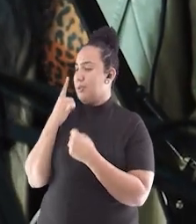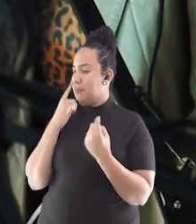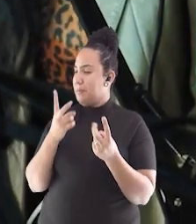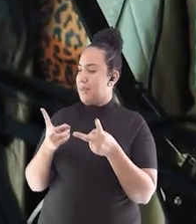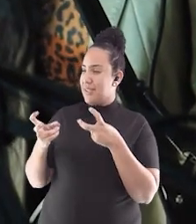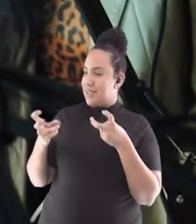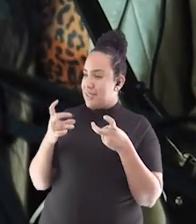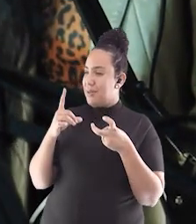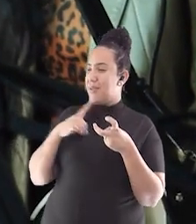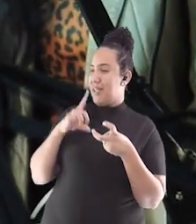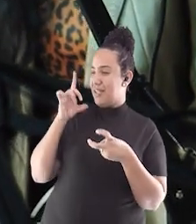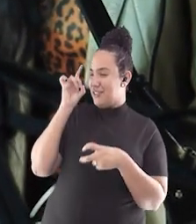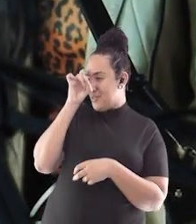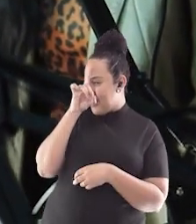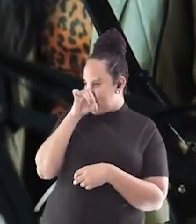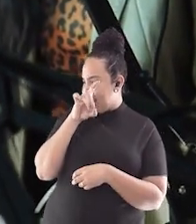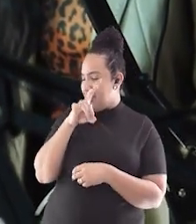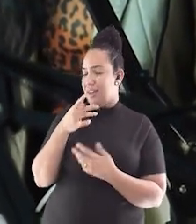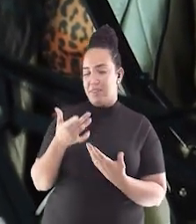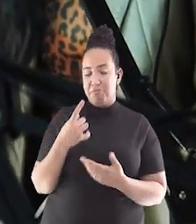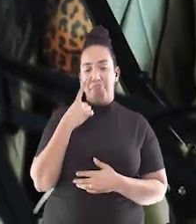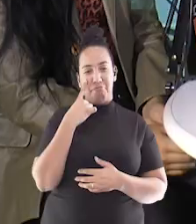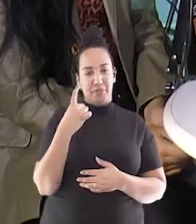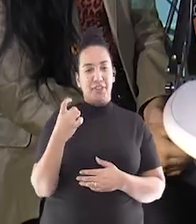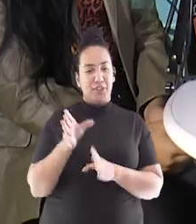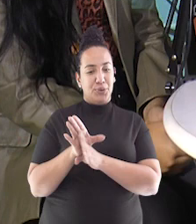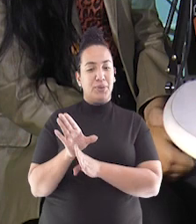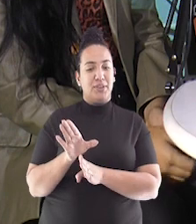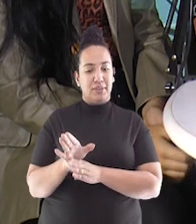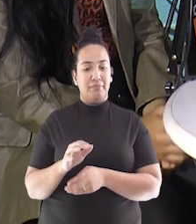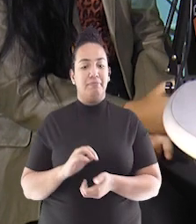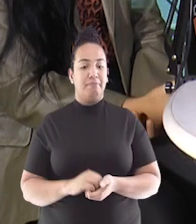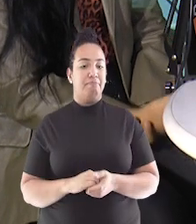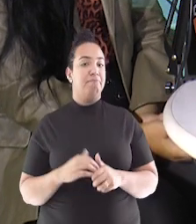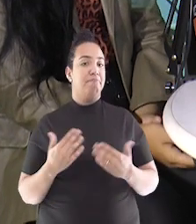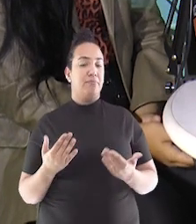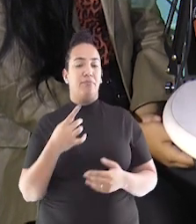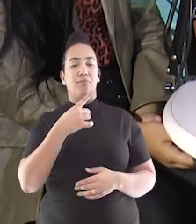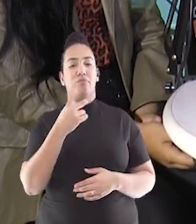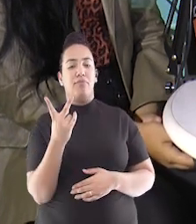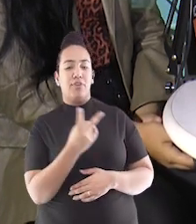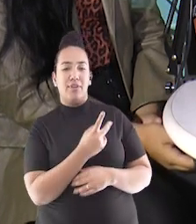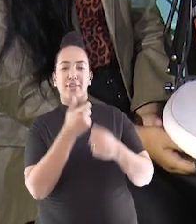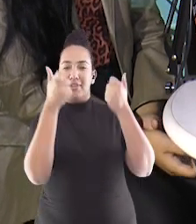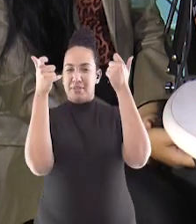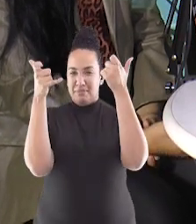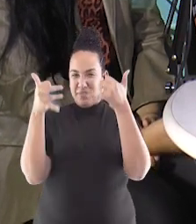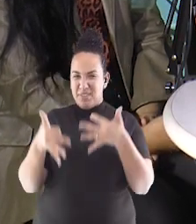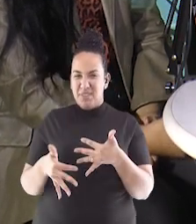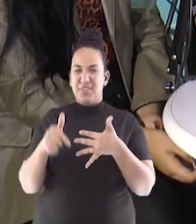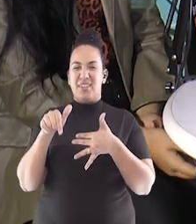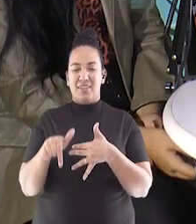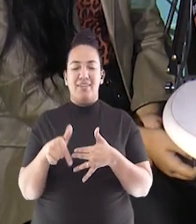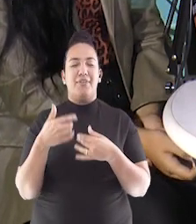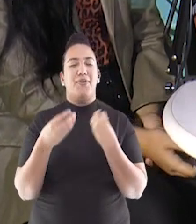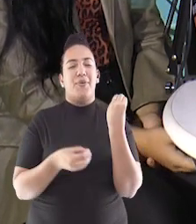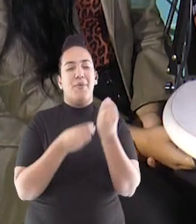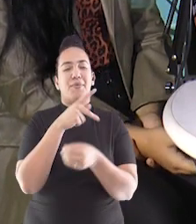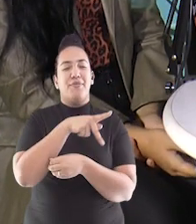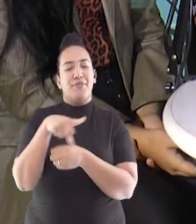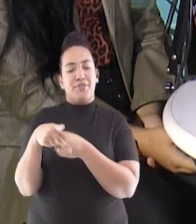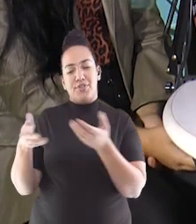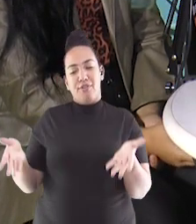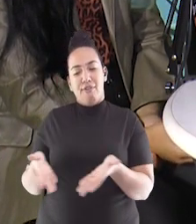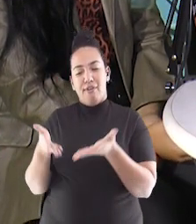percebe as dificuldades e vai auxiliando vocês, né? Muito Exatamente. interessante isso. Vocês falaram, né, sobre os professores, que eles incentivam, que eles auxiliam. E com